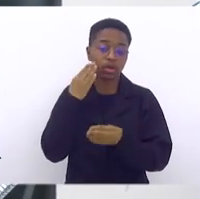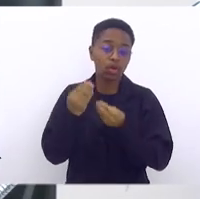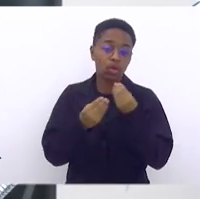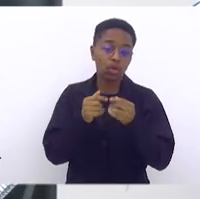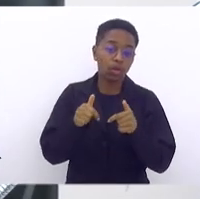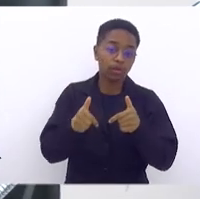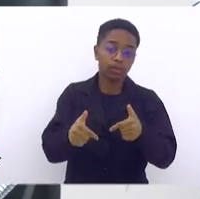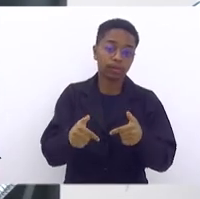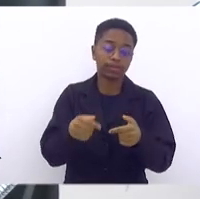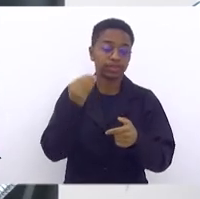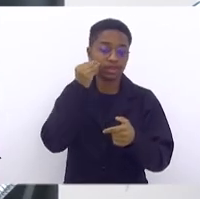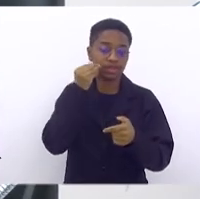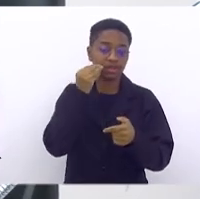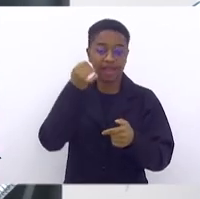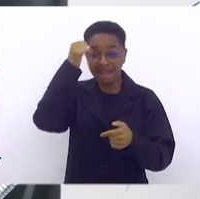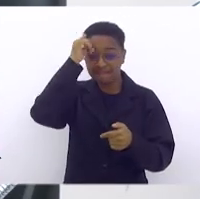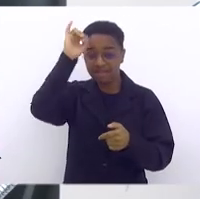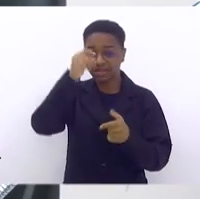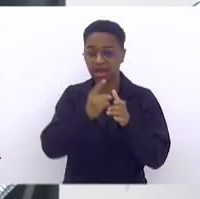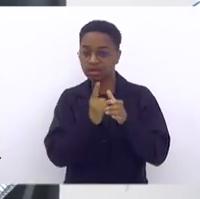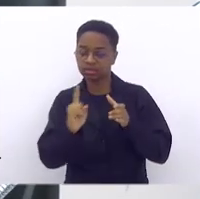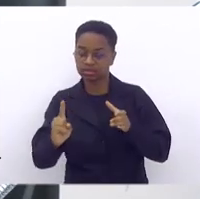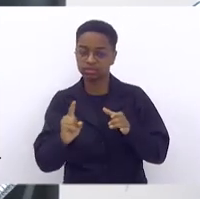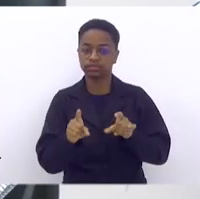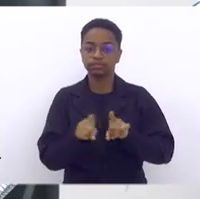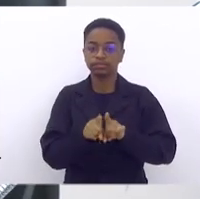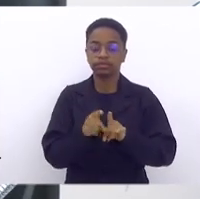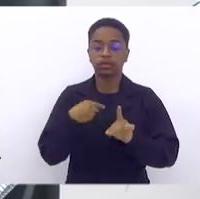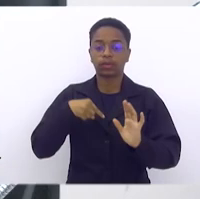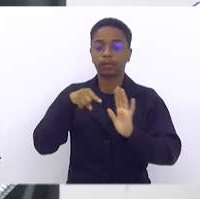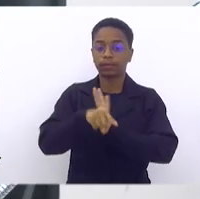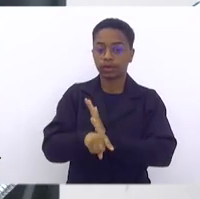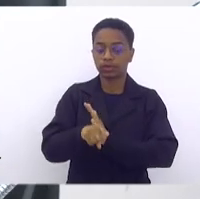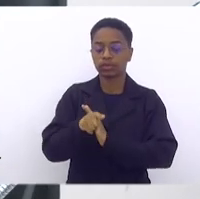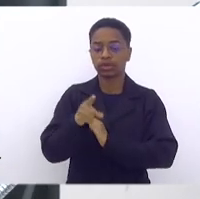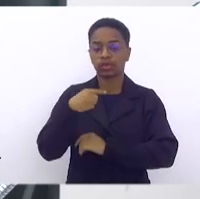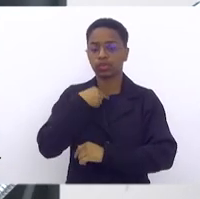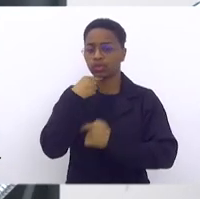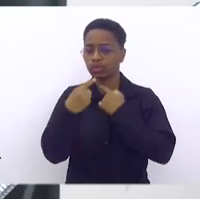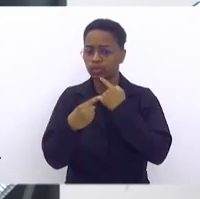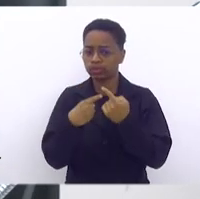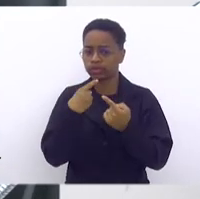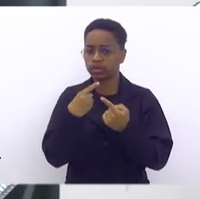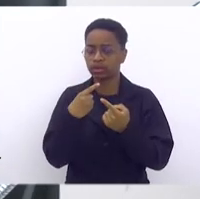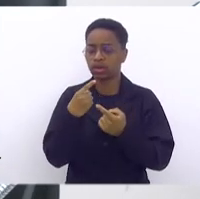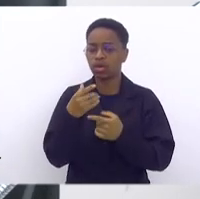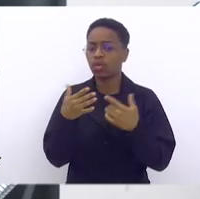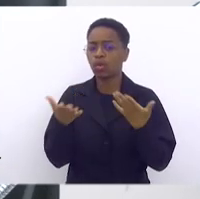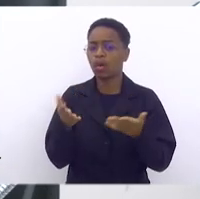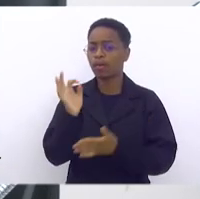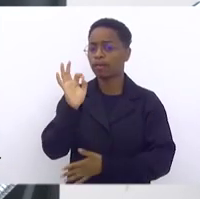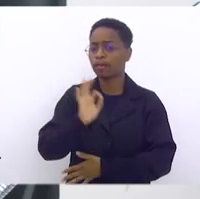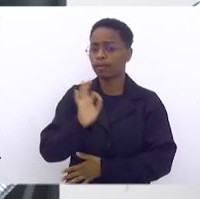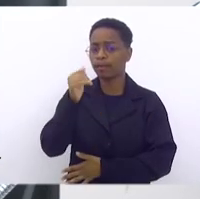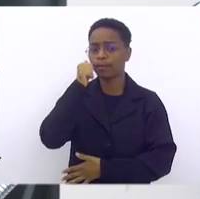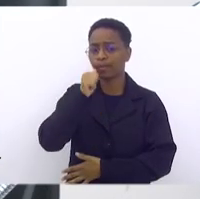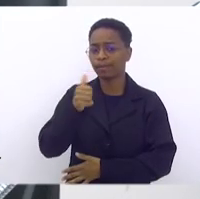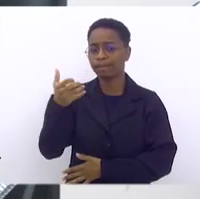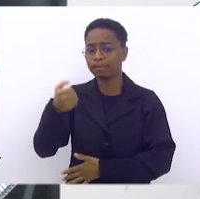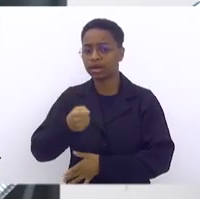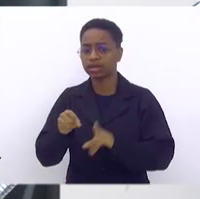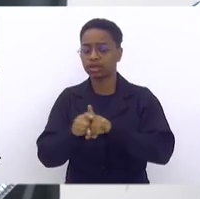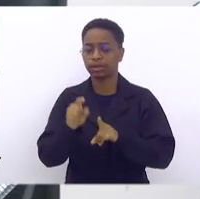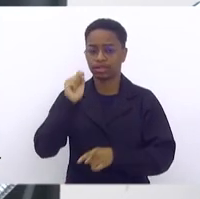e fechem a vítima. E aí eu vou te perguntar uma coisa que eu fiquei em dúvida, sobre a porcentagem de mulheres brancas e negras que você